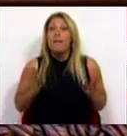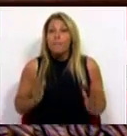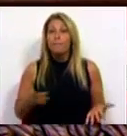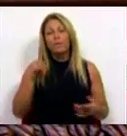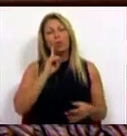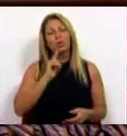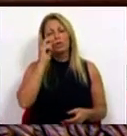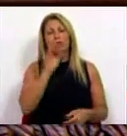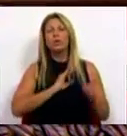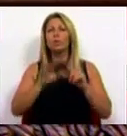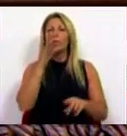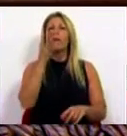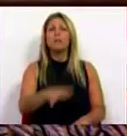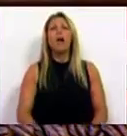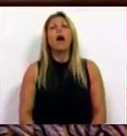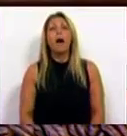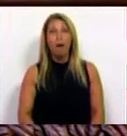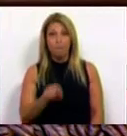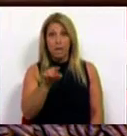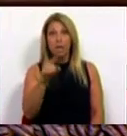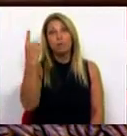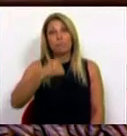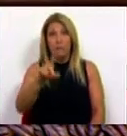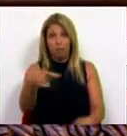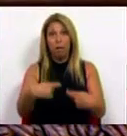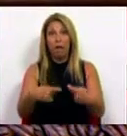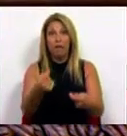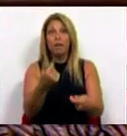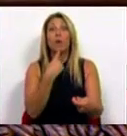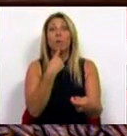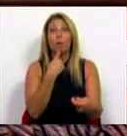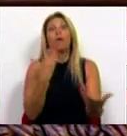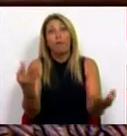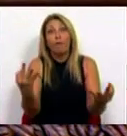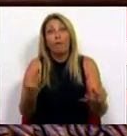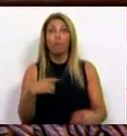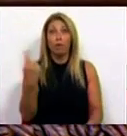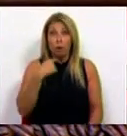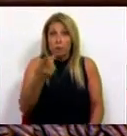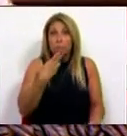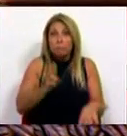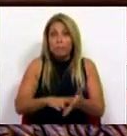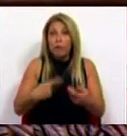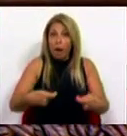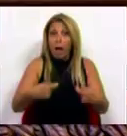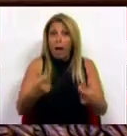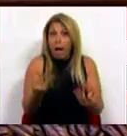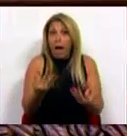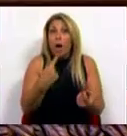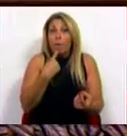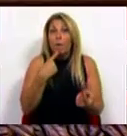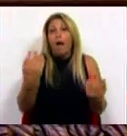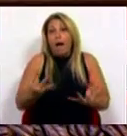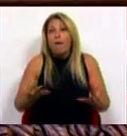deputados podem dizer assim, custa, mas isso custa muito dinheiro. Pois custa. E nós aqui dizemos, custa, de facto custa. Mas, senhoras e senhores